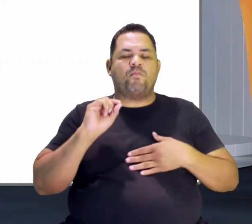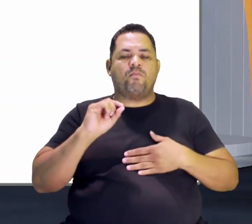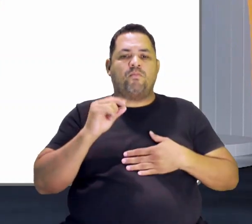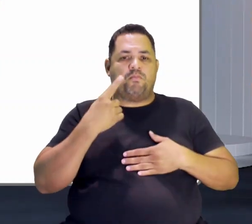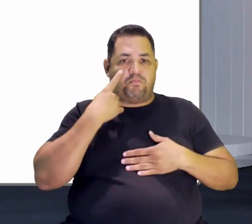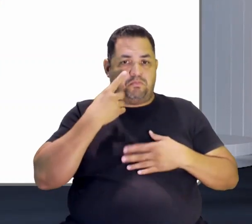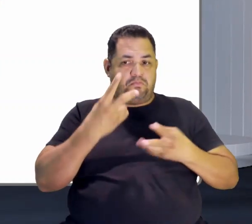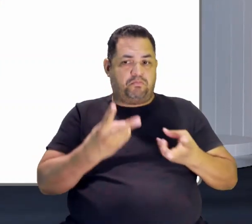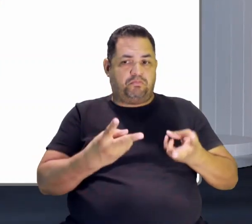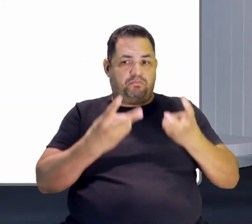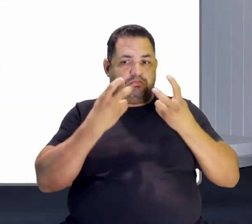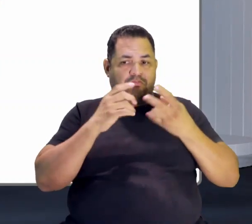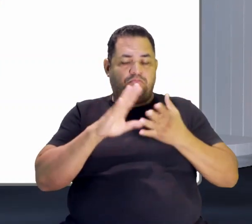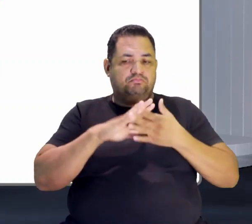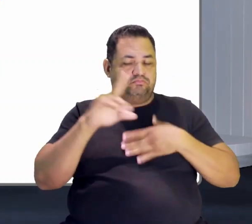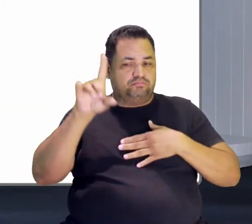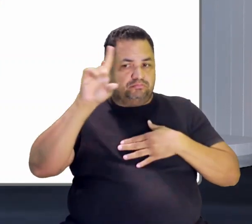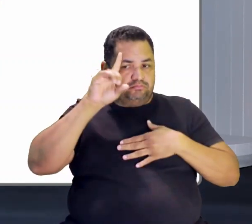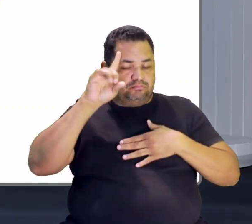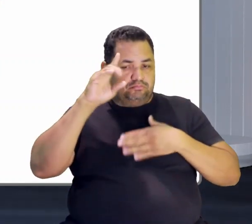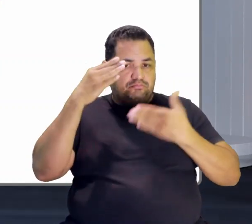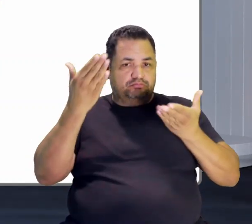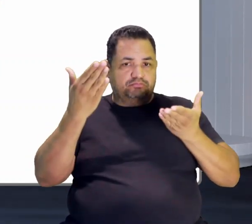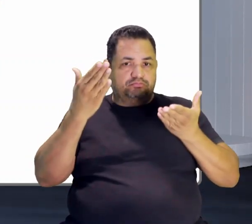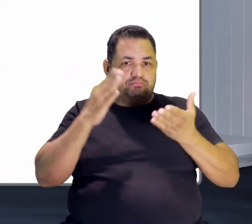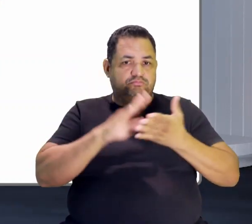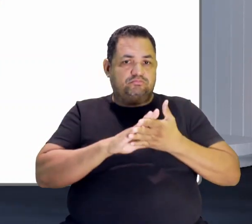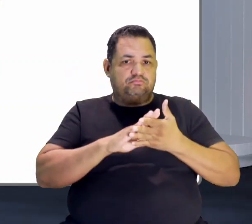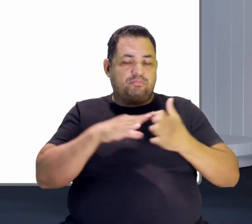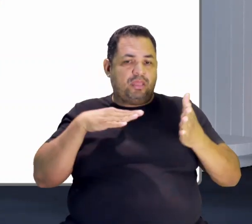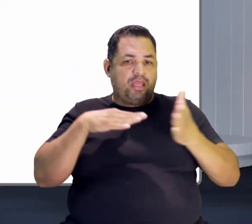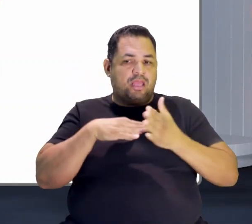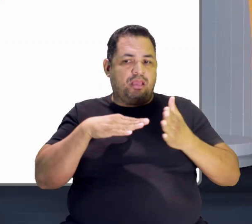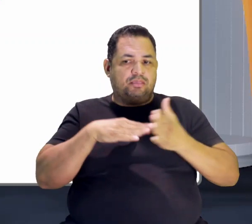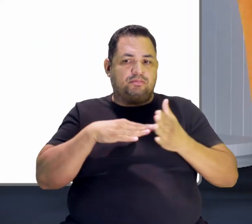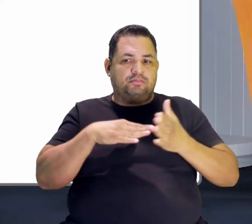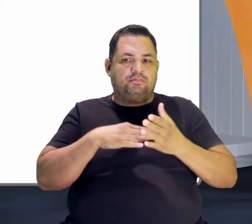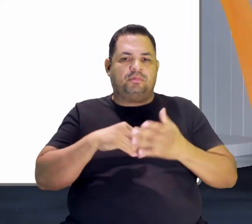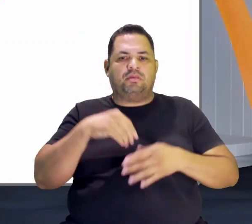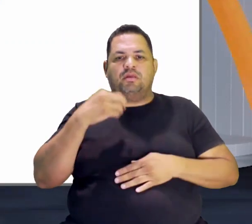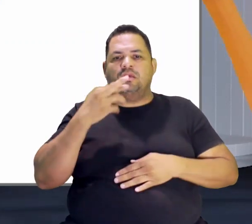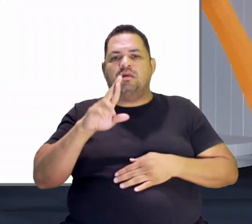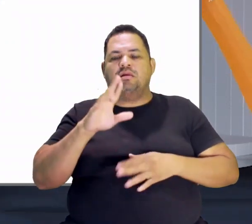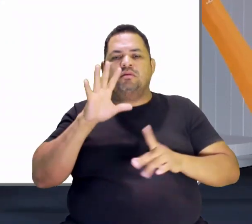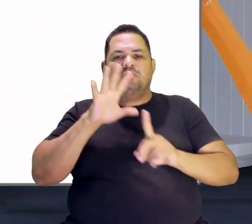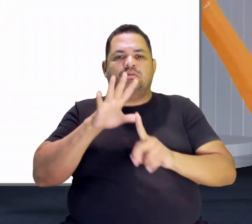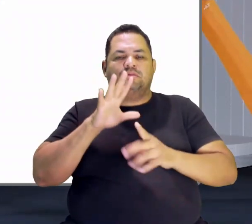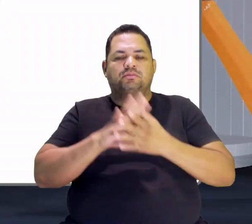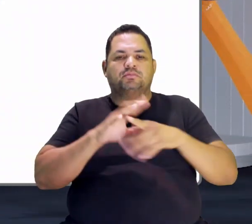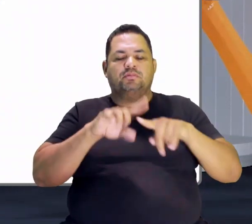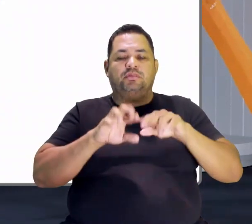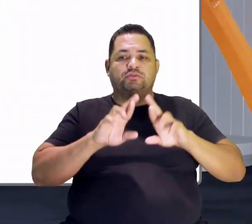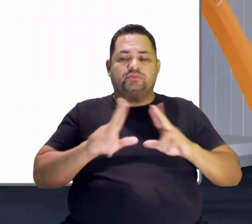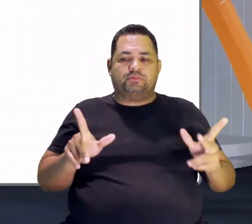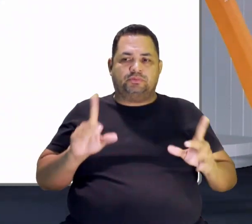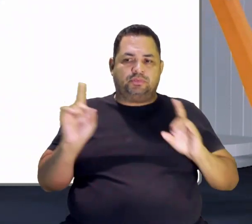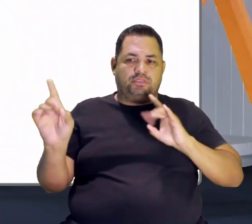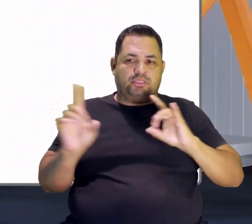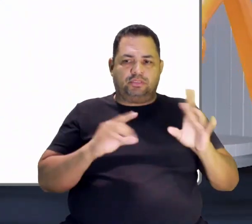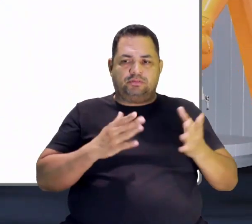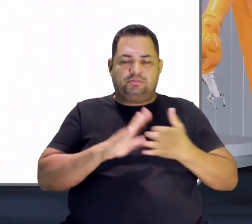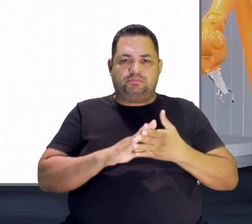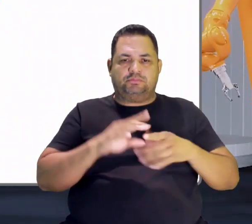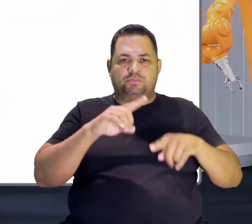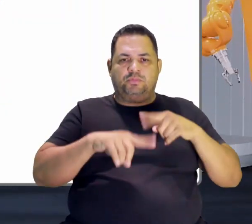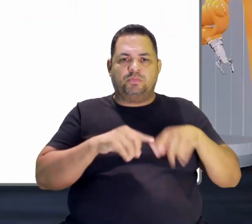gente percebe no dia a dia que não chega, porque a resistência do ar sobre um corpo é diferente do outro. Inclusive,